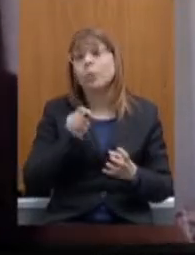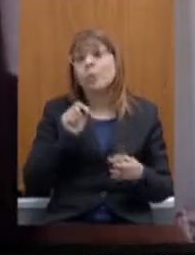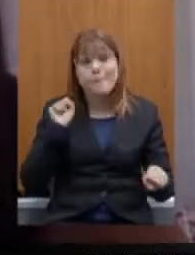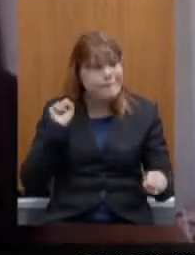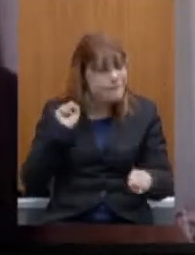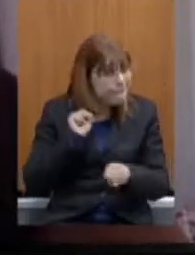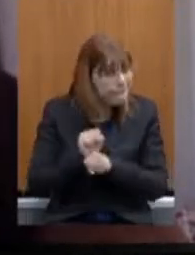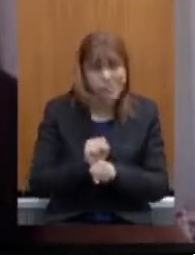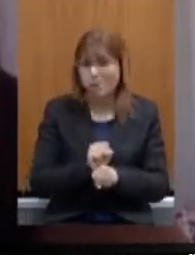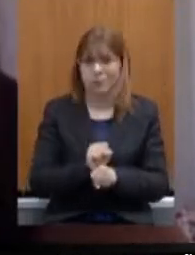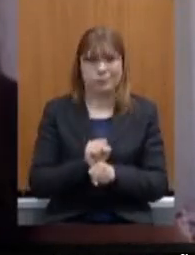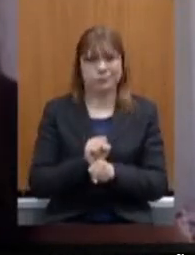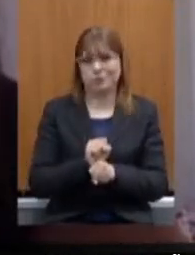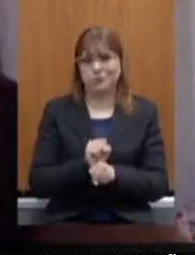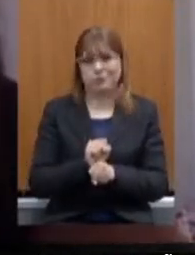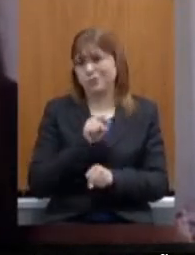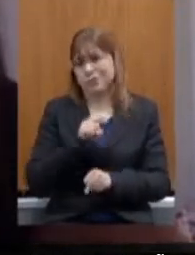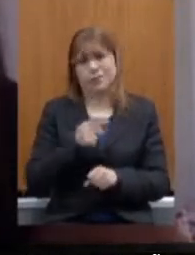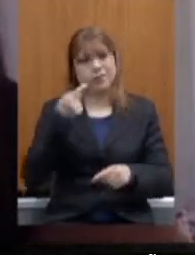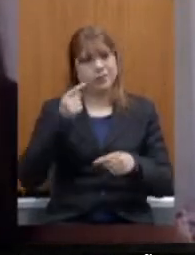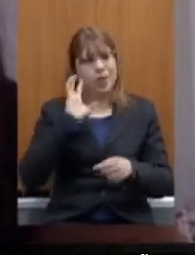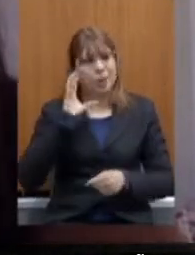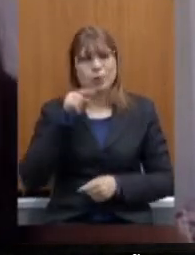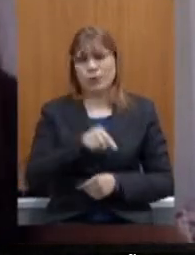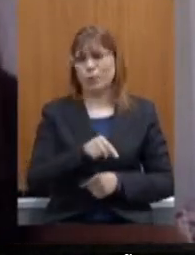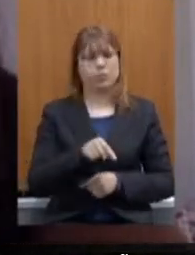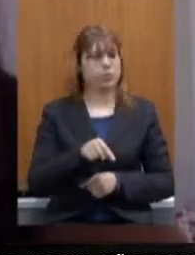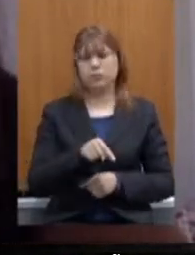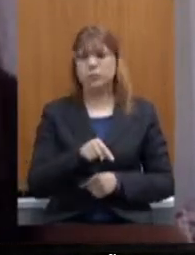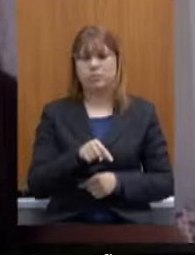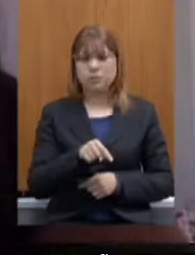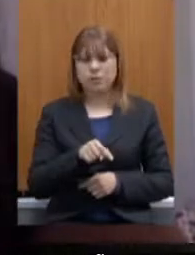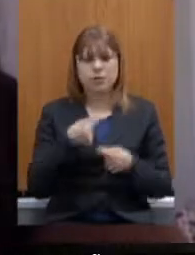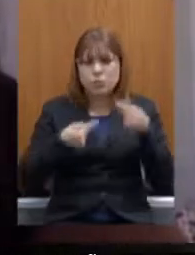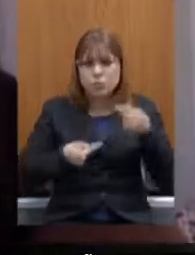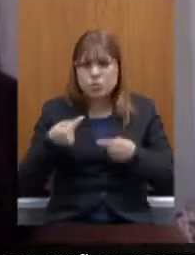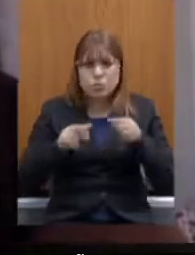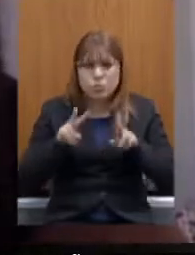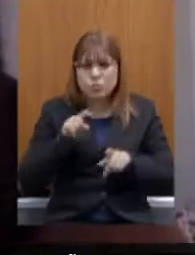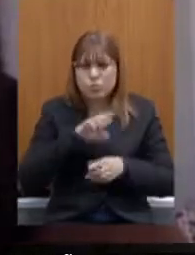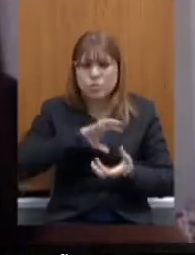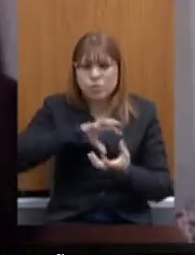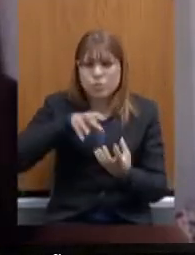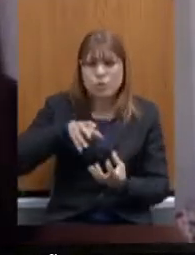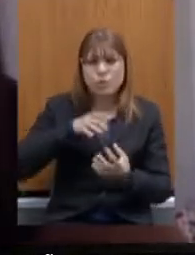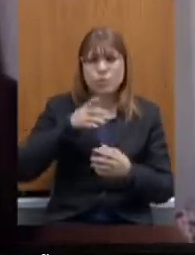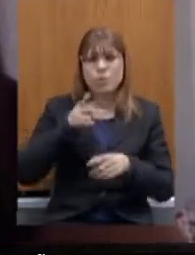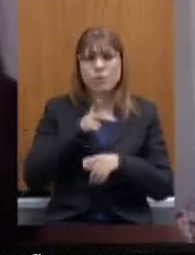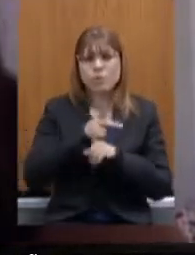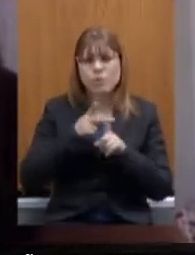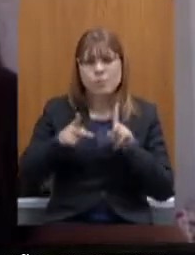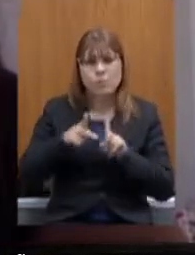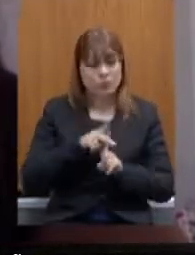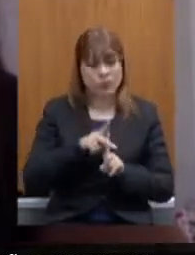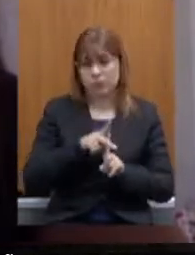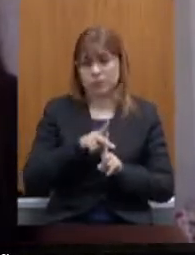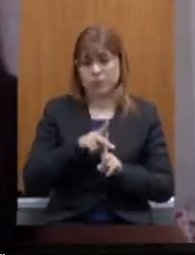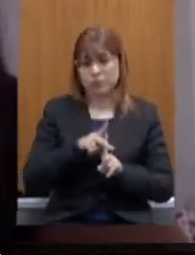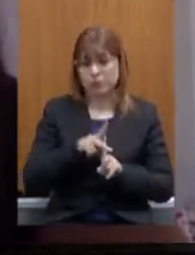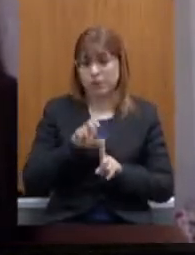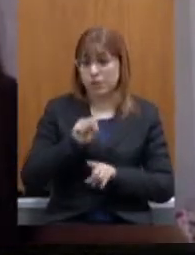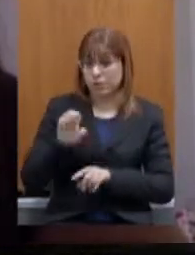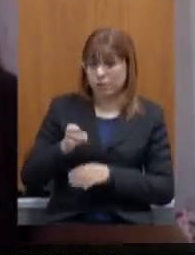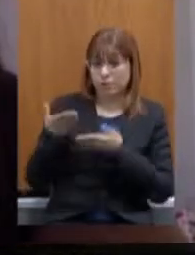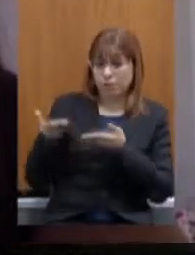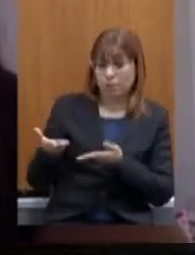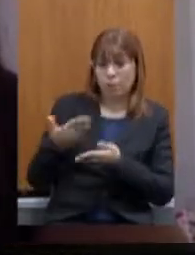imediata da sua tramitação nós não podemos discutir nada sobre a reforma da previdência enquanto o governo